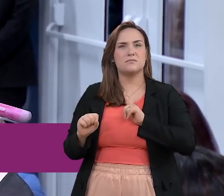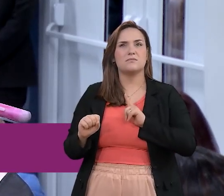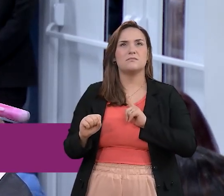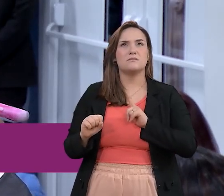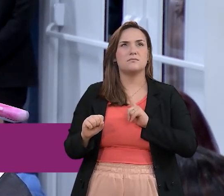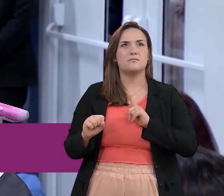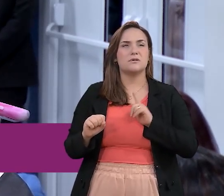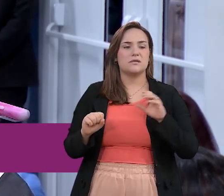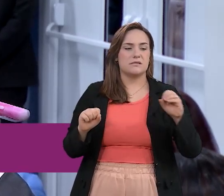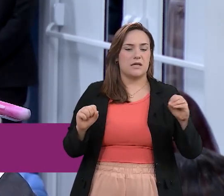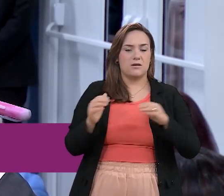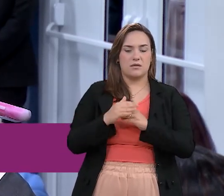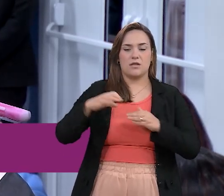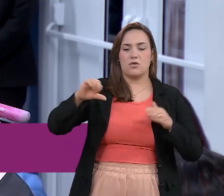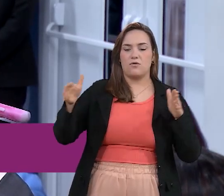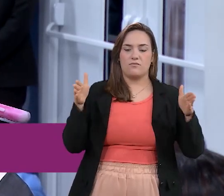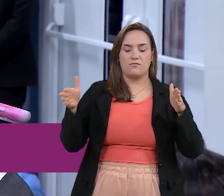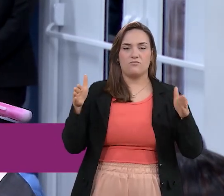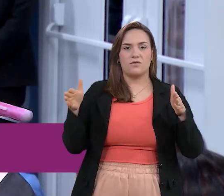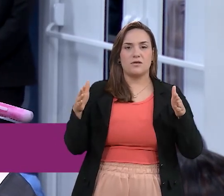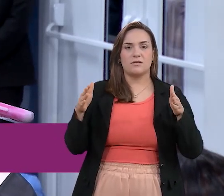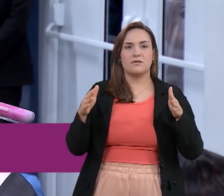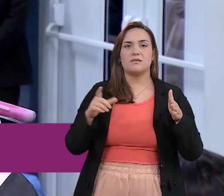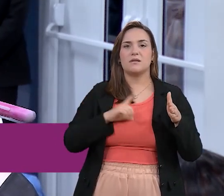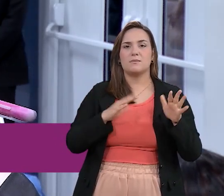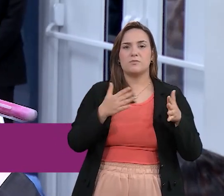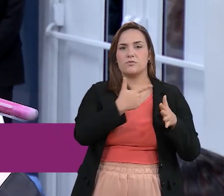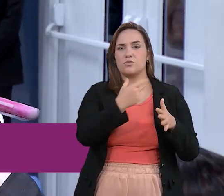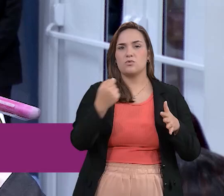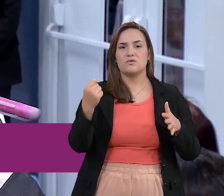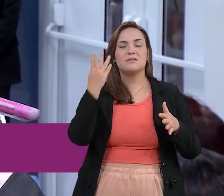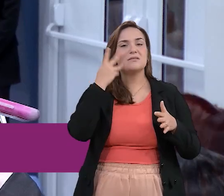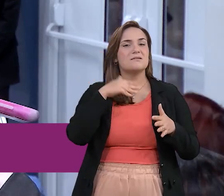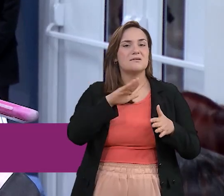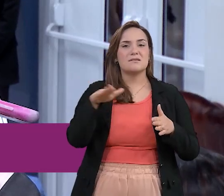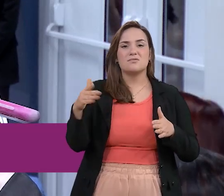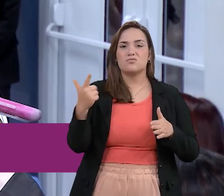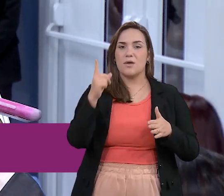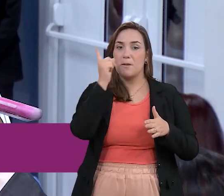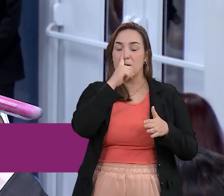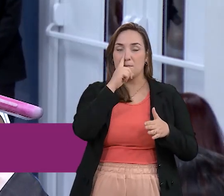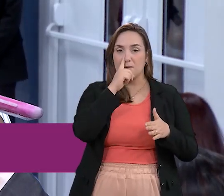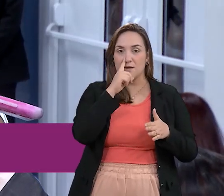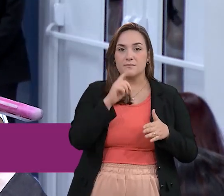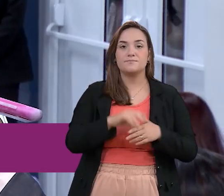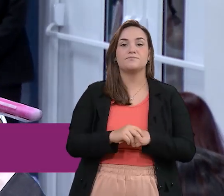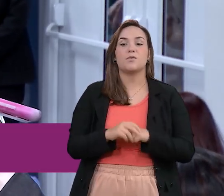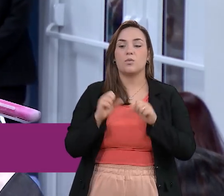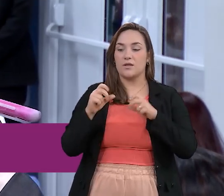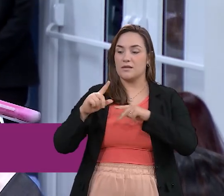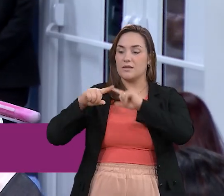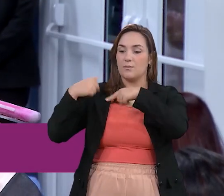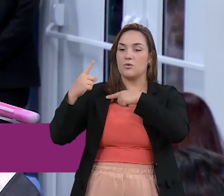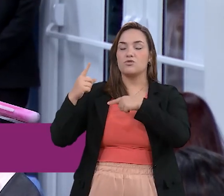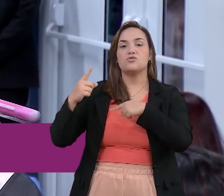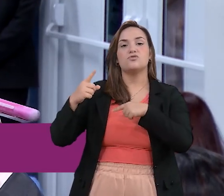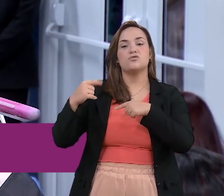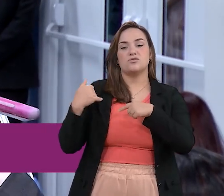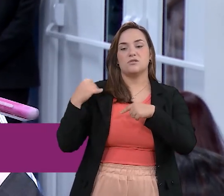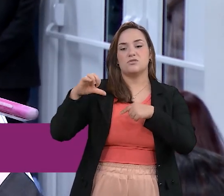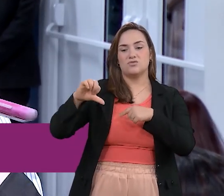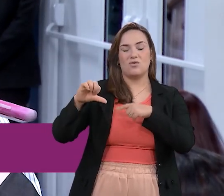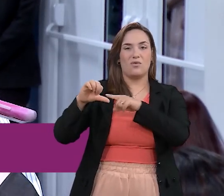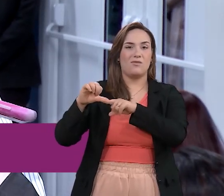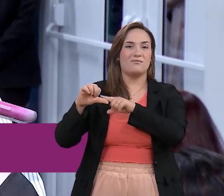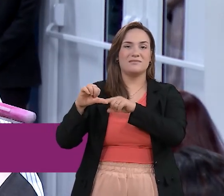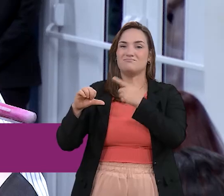uma Projeção de zer a 9 anos de mais de 200 crianças nessa situação e o número desconhecido a partir de 9 anos porque